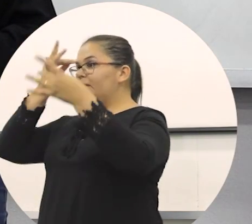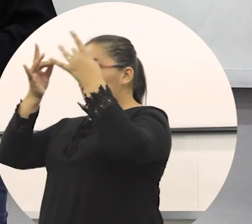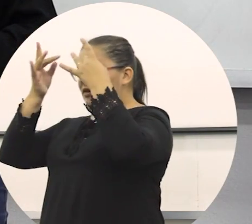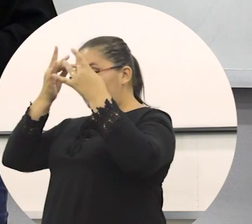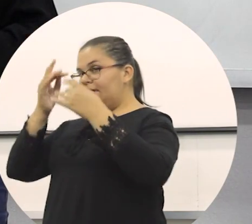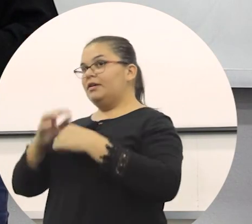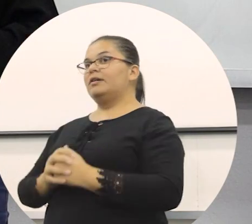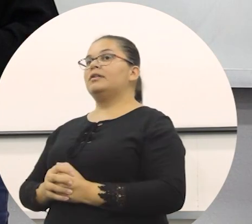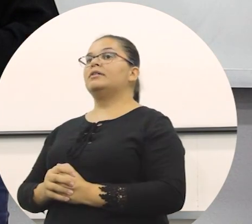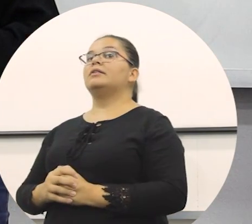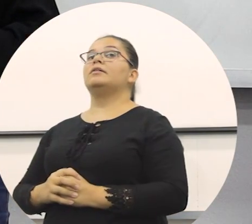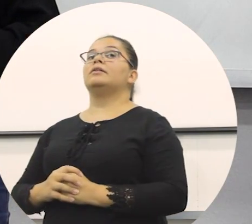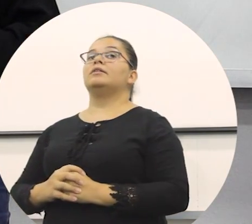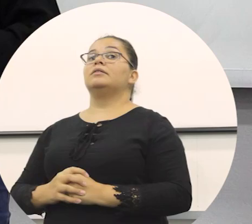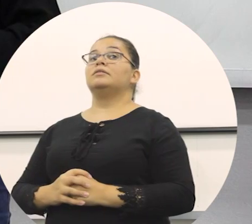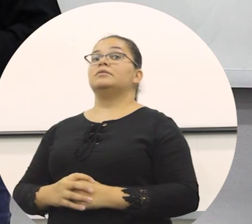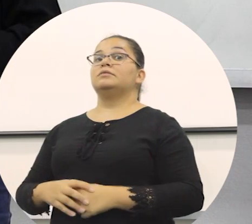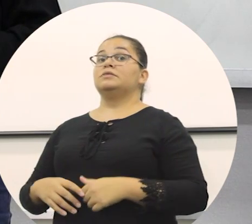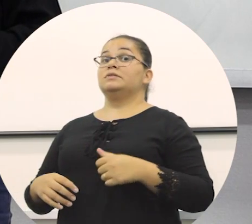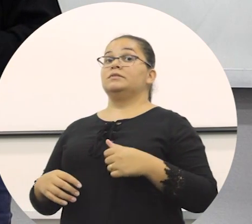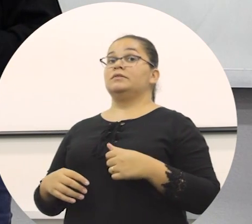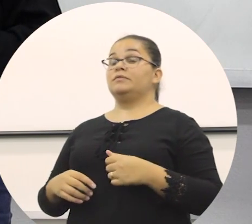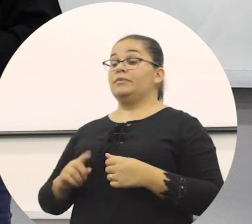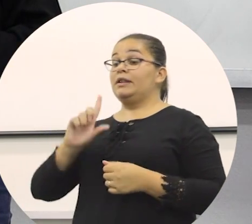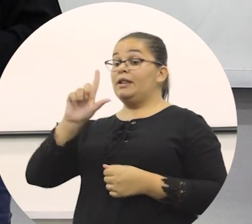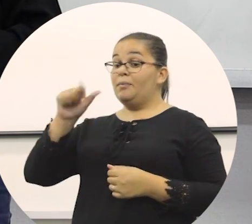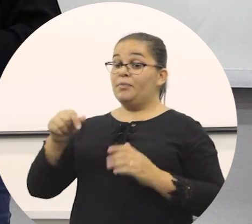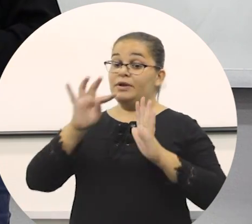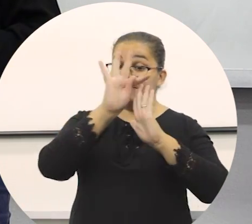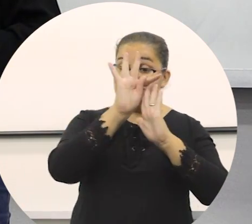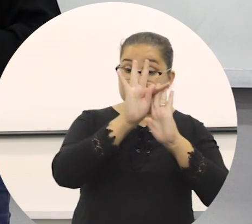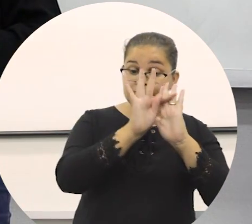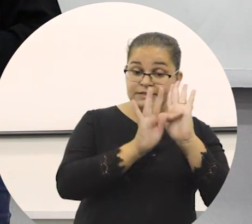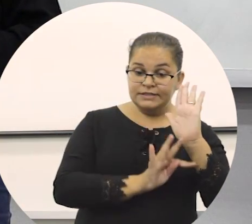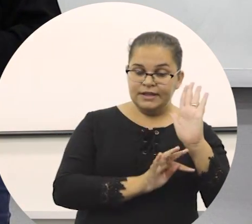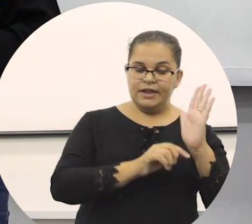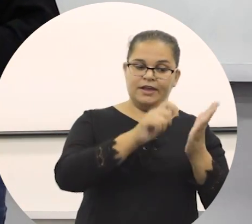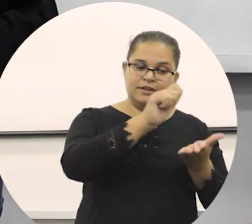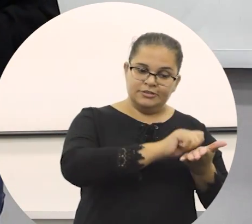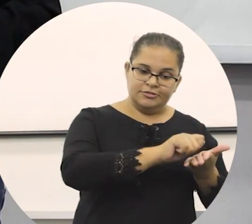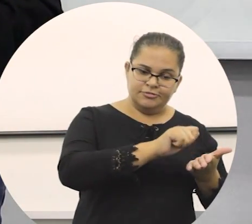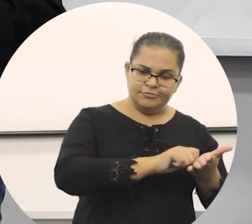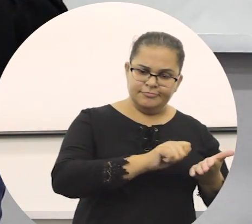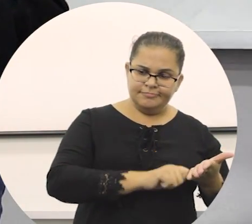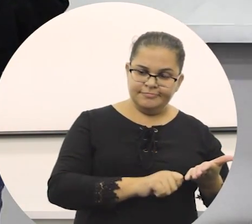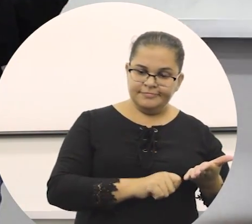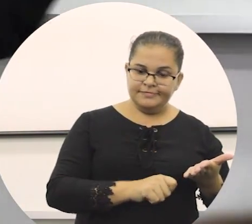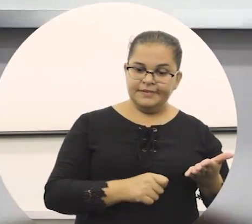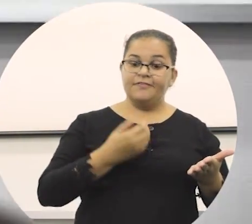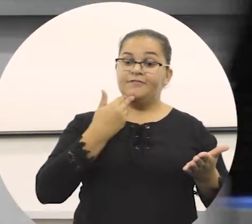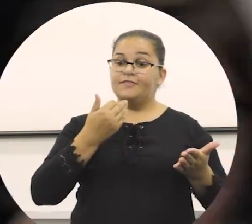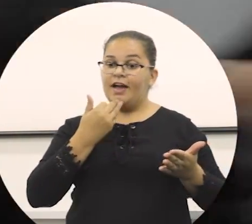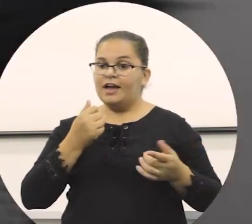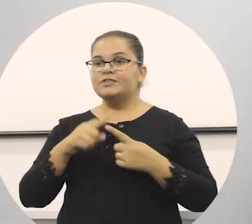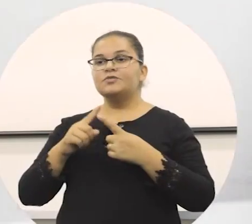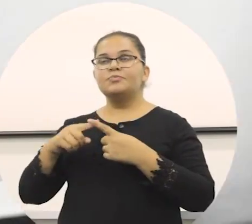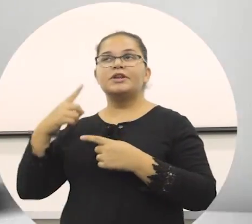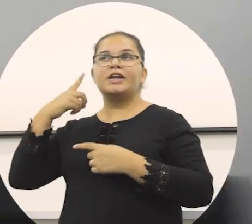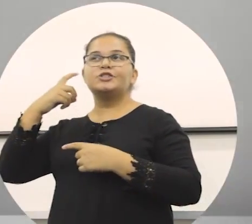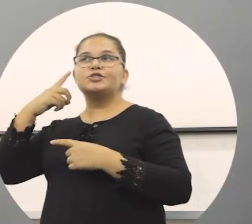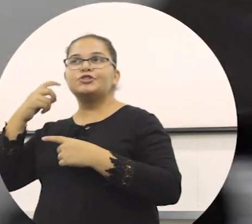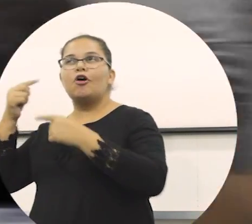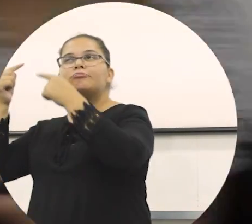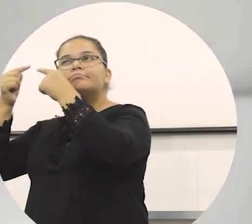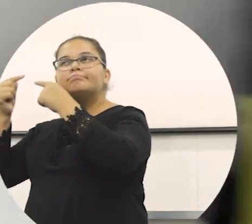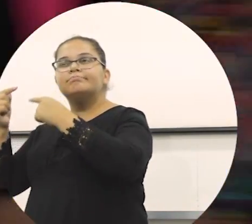Que para um segundo momento, para passar tudo isso para a escrita, fica muito mais fácil porque o texto já está na